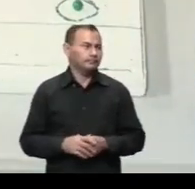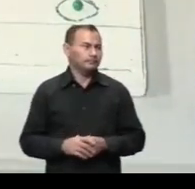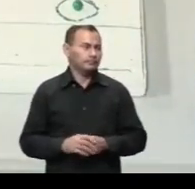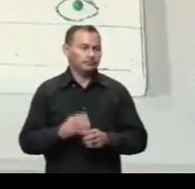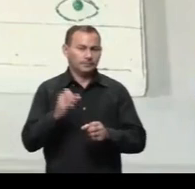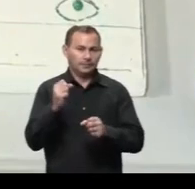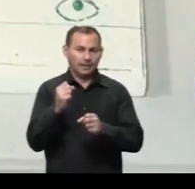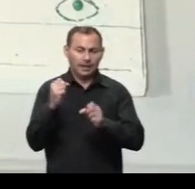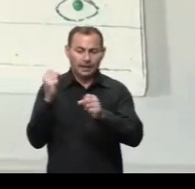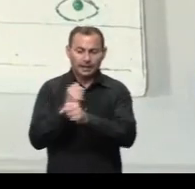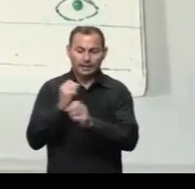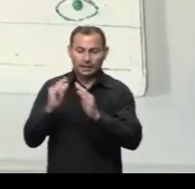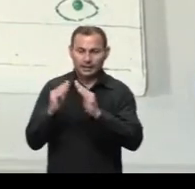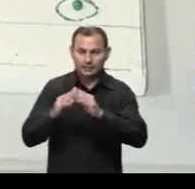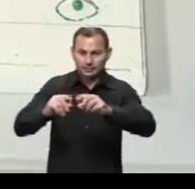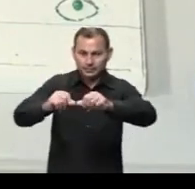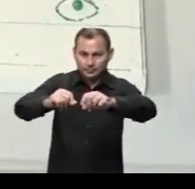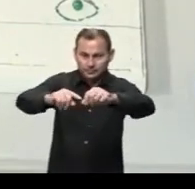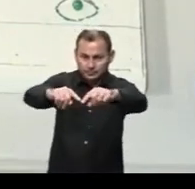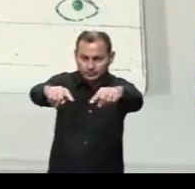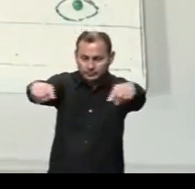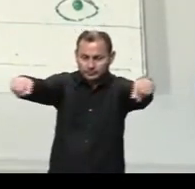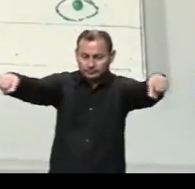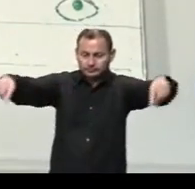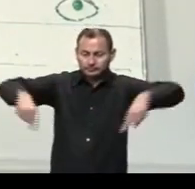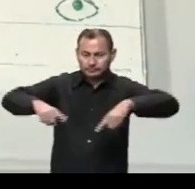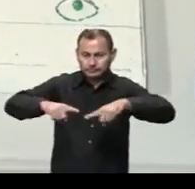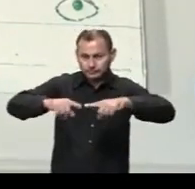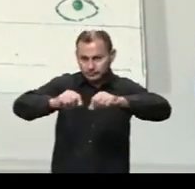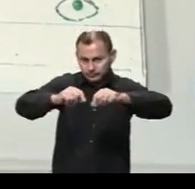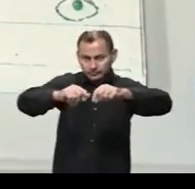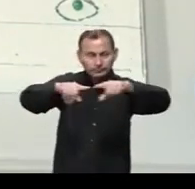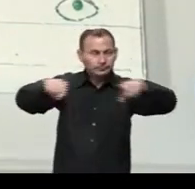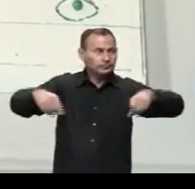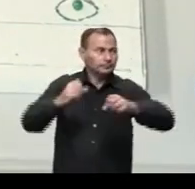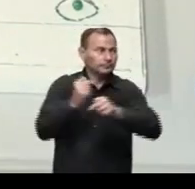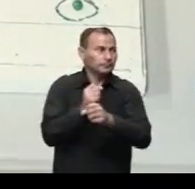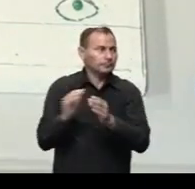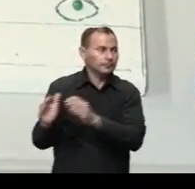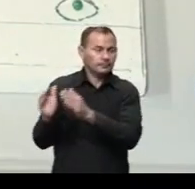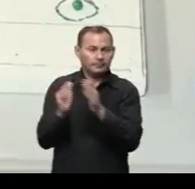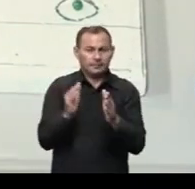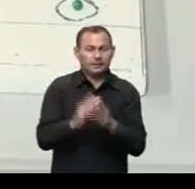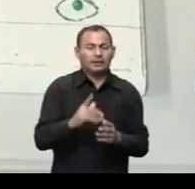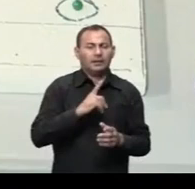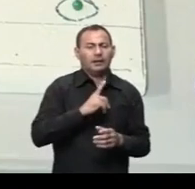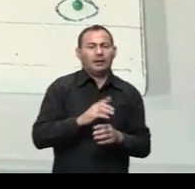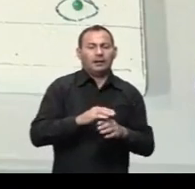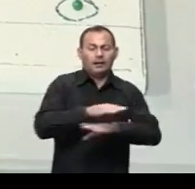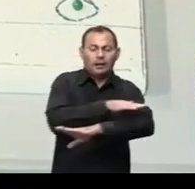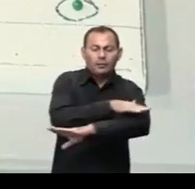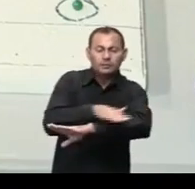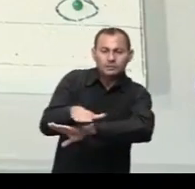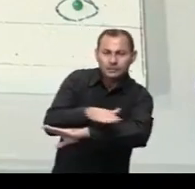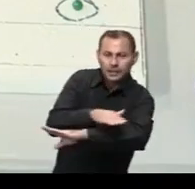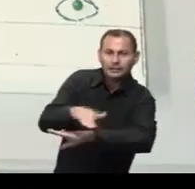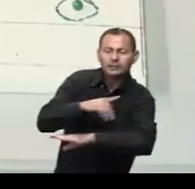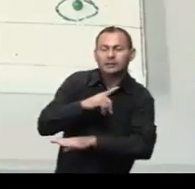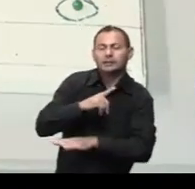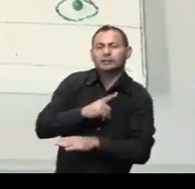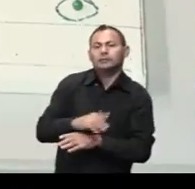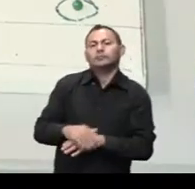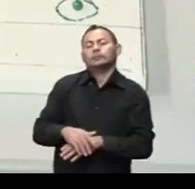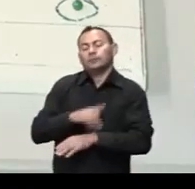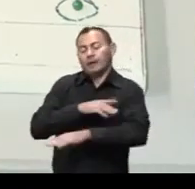uma casinha, né? Um terreno, aqui tem os terrenos vizinhos, certo? A gente tem uma calçada e a gente tem